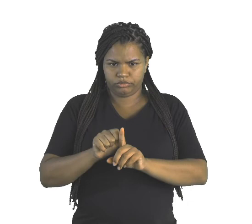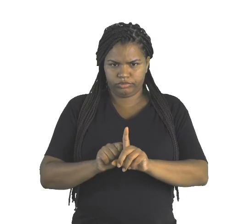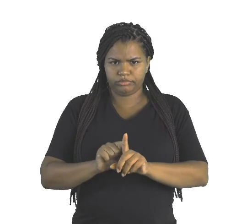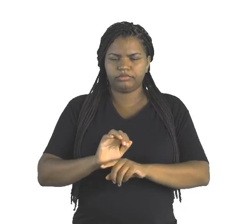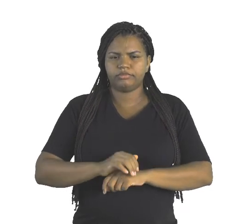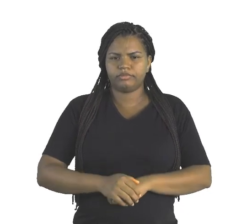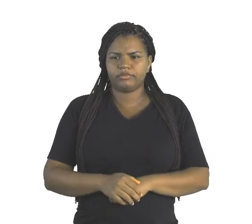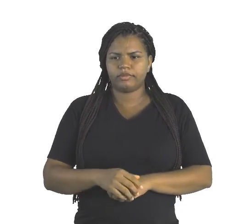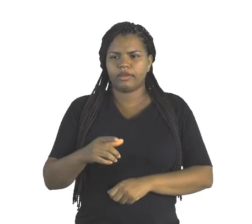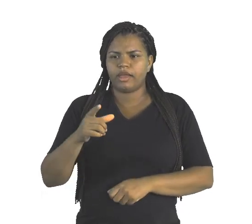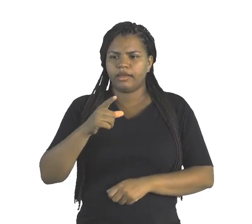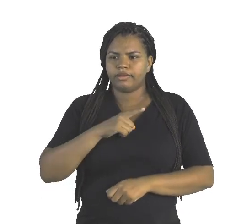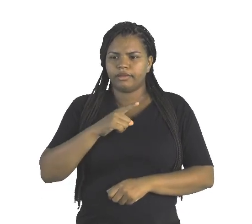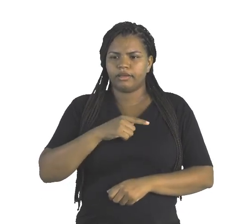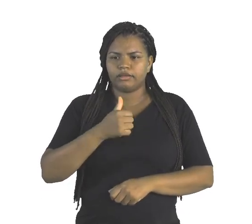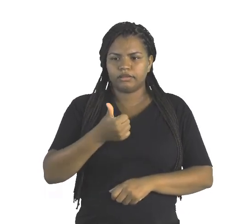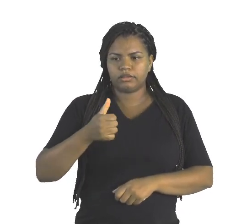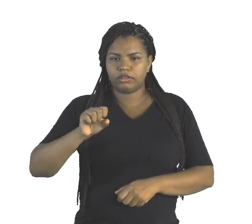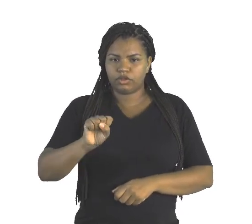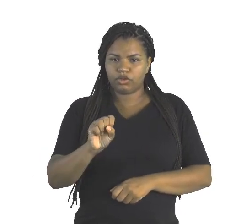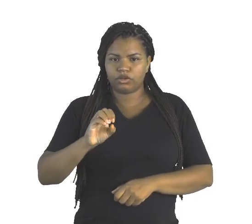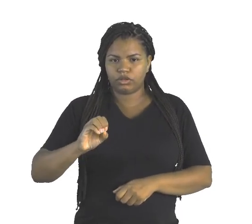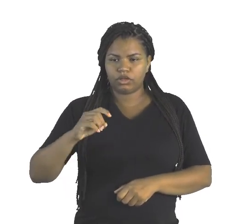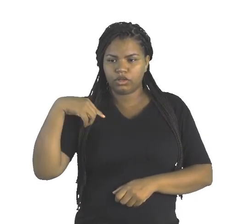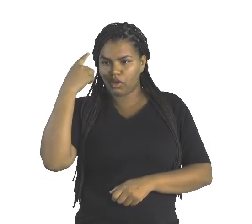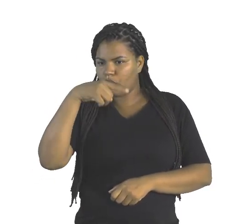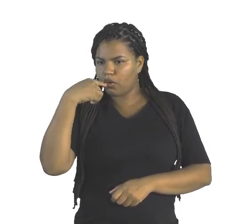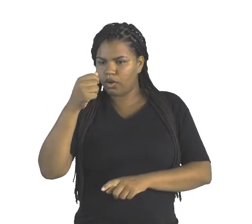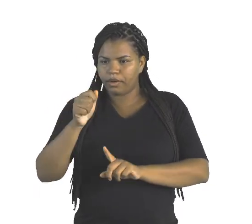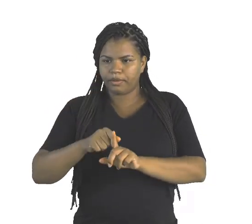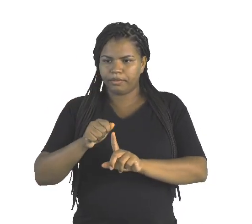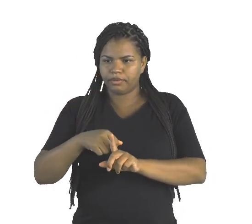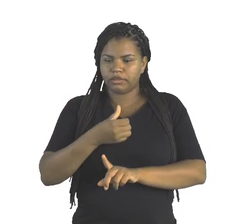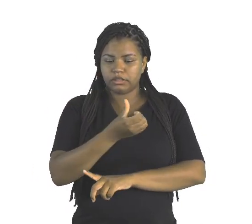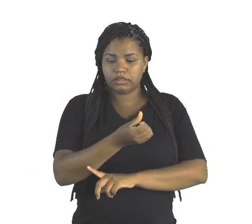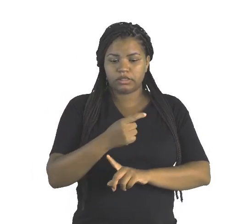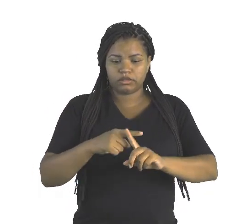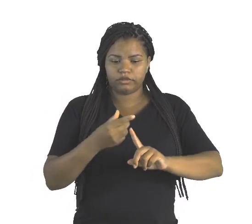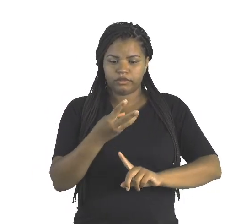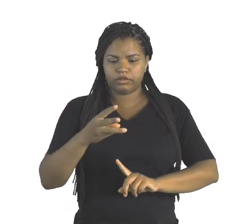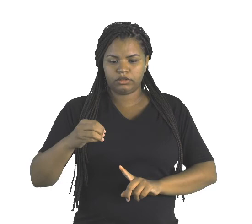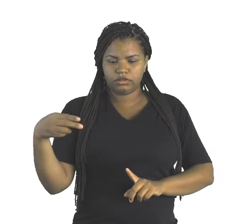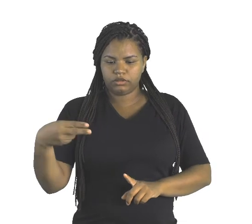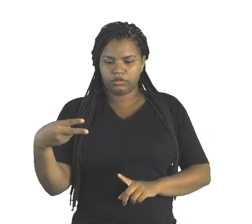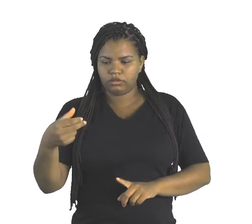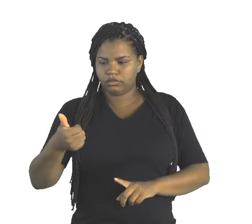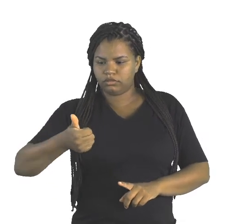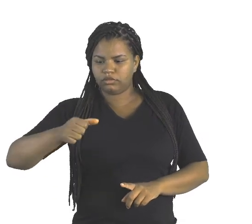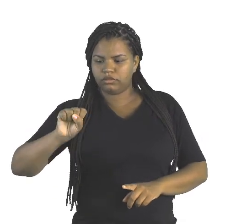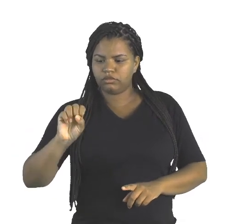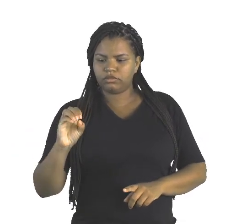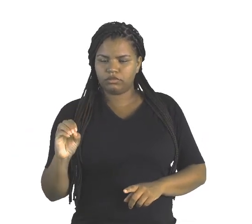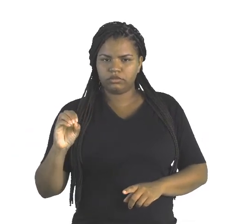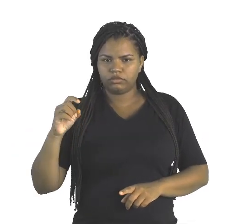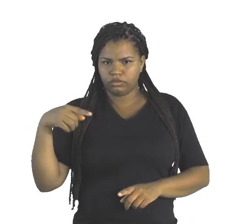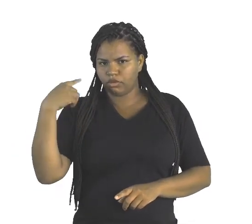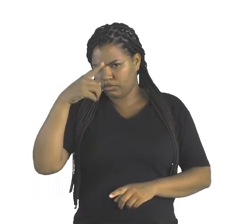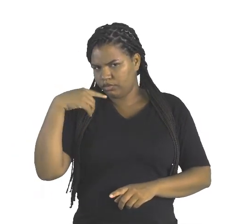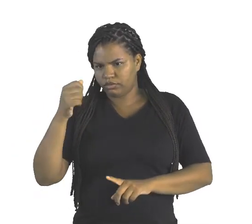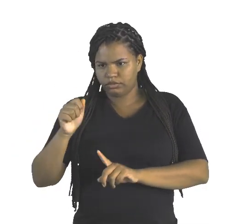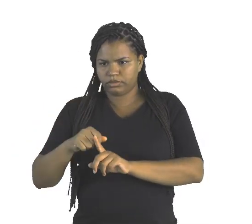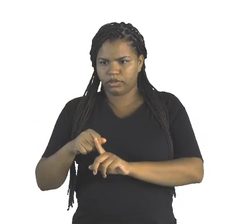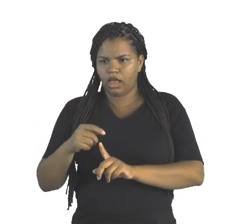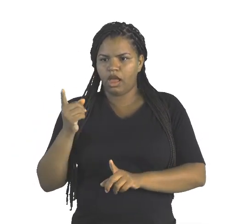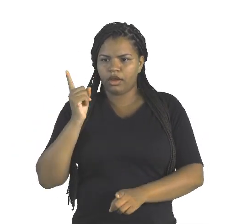nós temos 180 horas mensais. 6 vezes 30, 180 horas mensais. Assim nós encontramos o quê? O